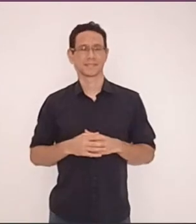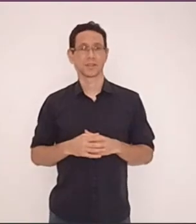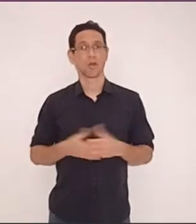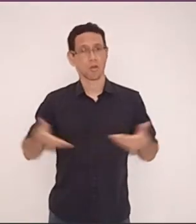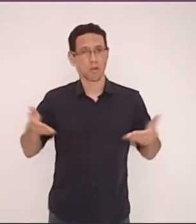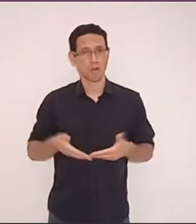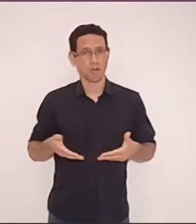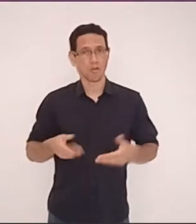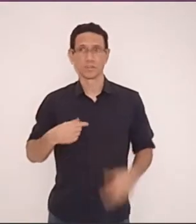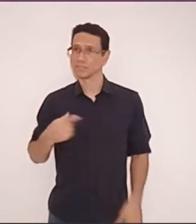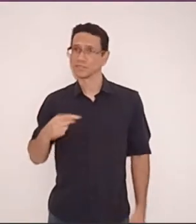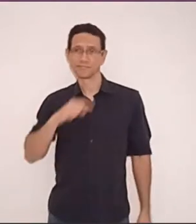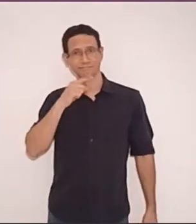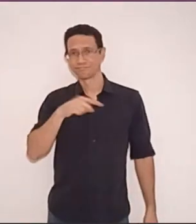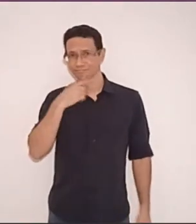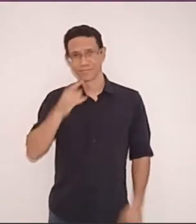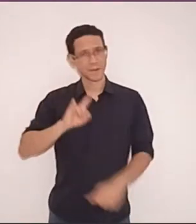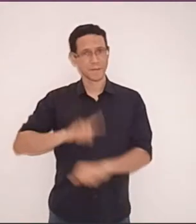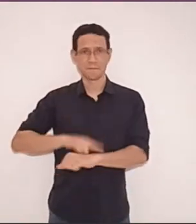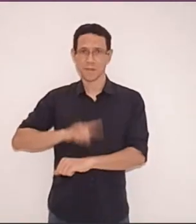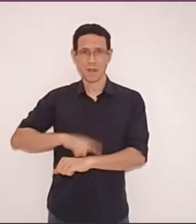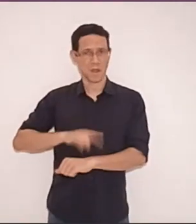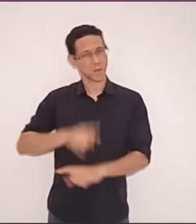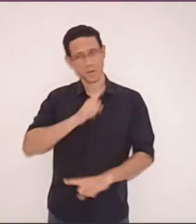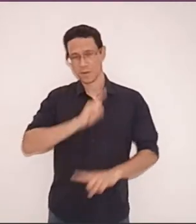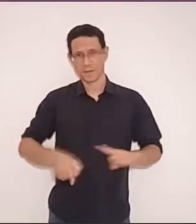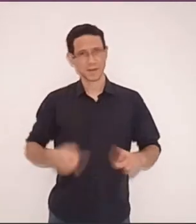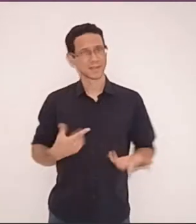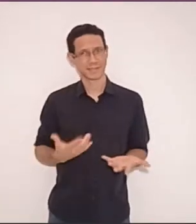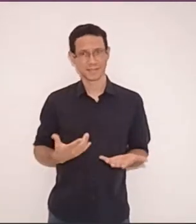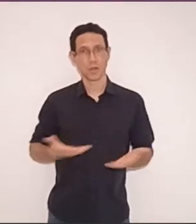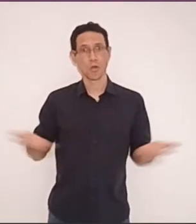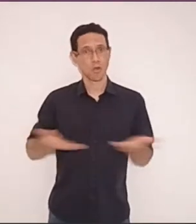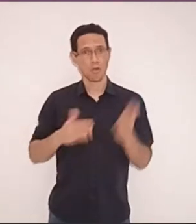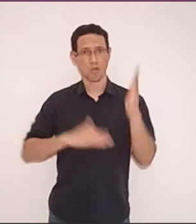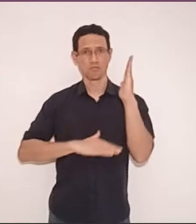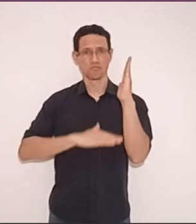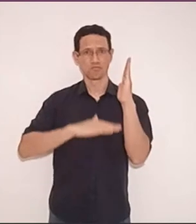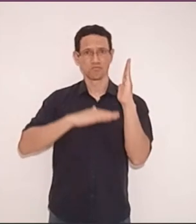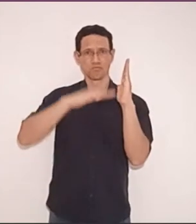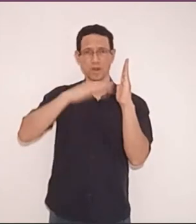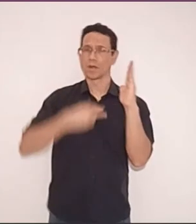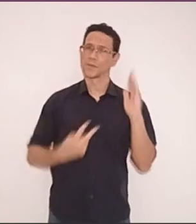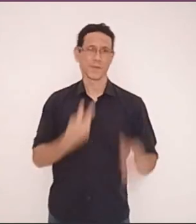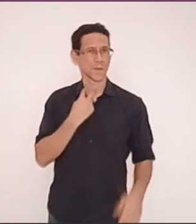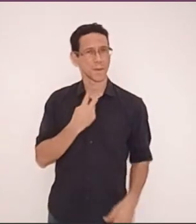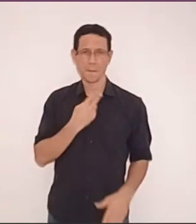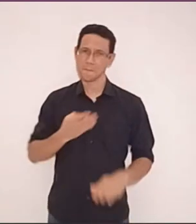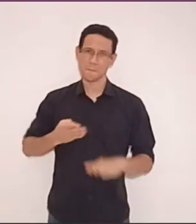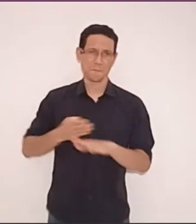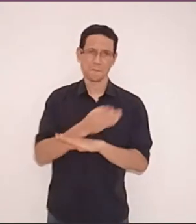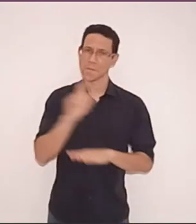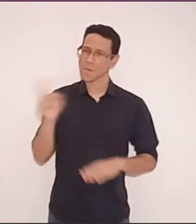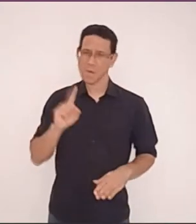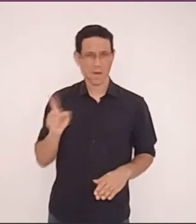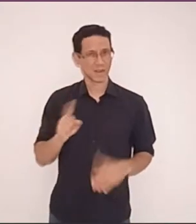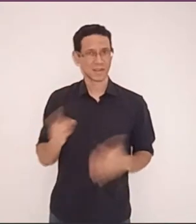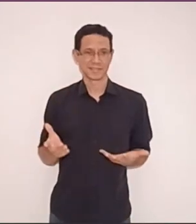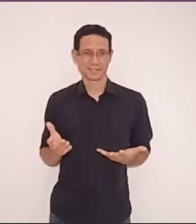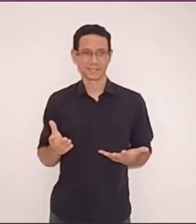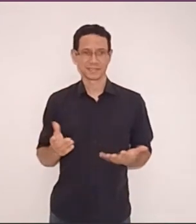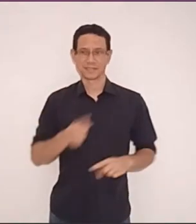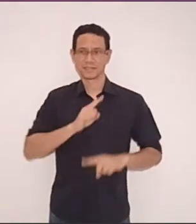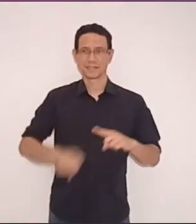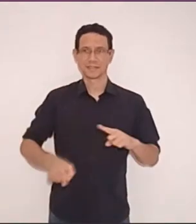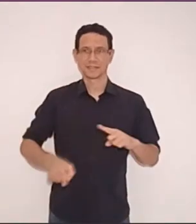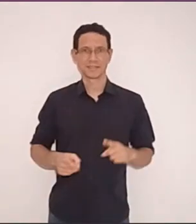preta Não hoje eu não pude utilizar o banheiro hoje eu não pude utilizar o elevador de serviço elevador social e aí nisso eu vi a grande